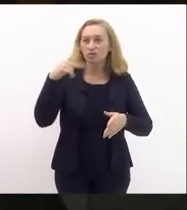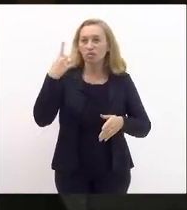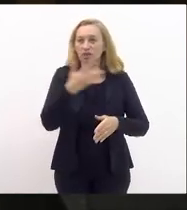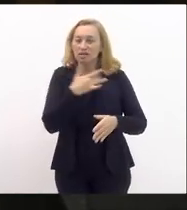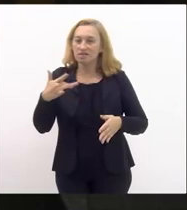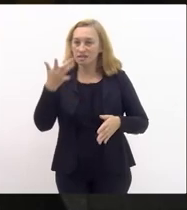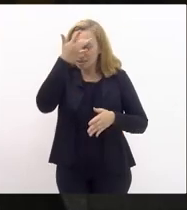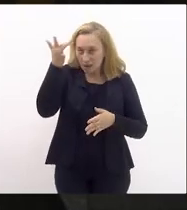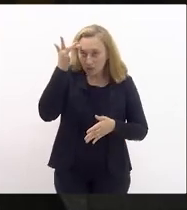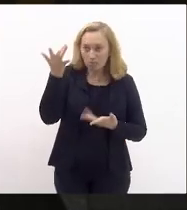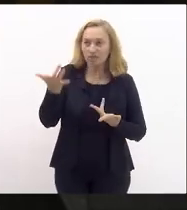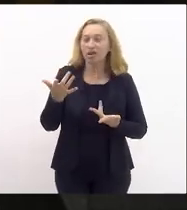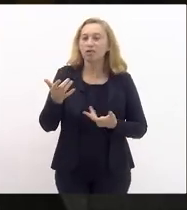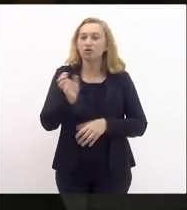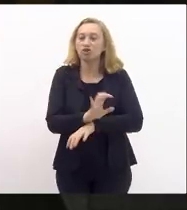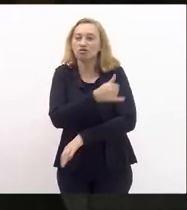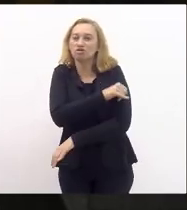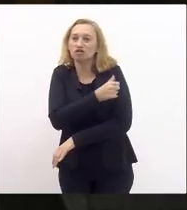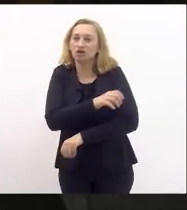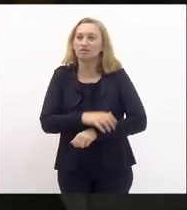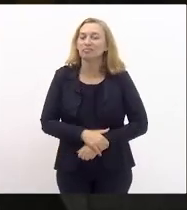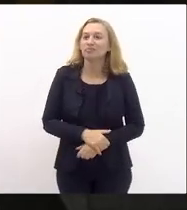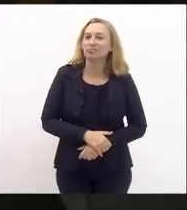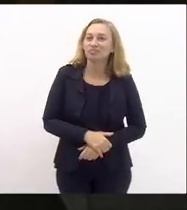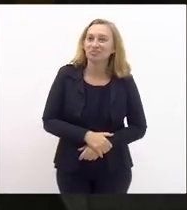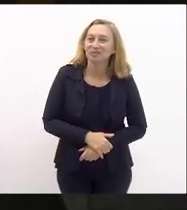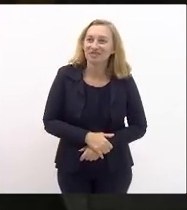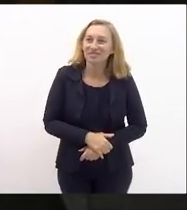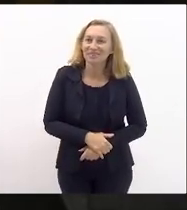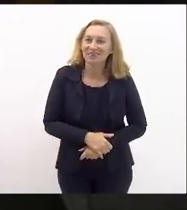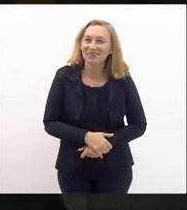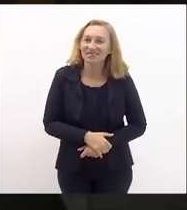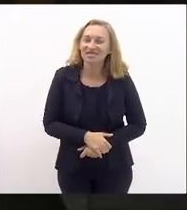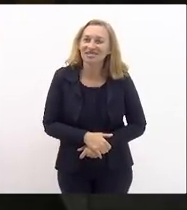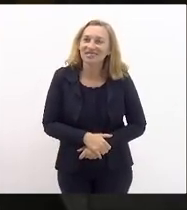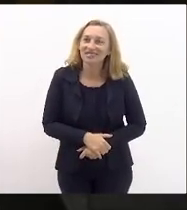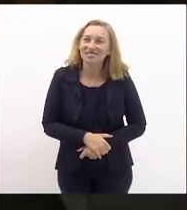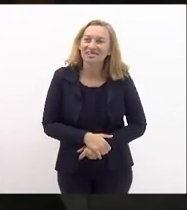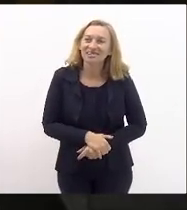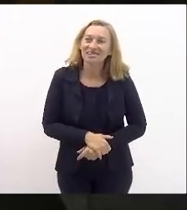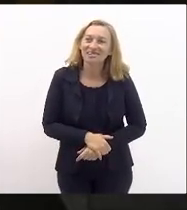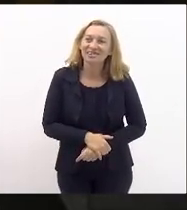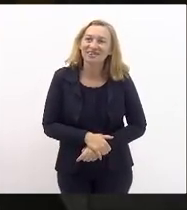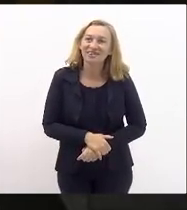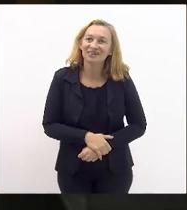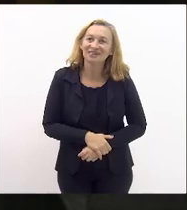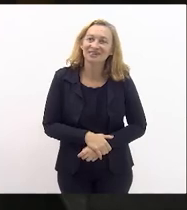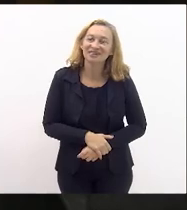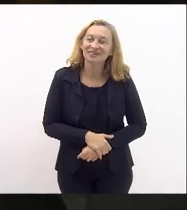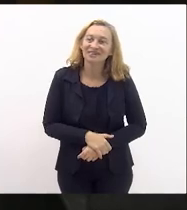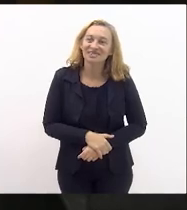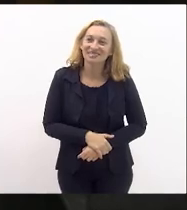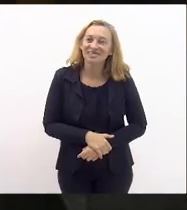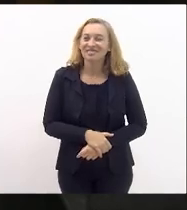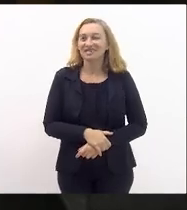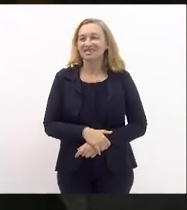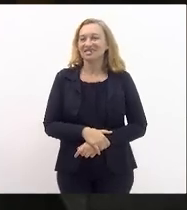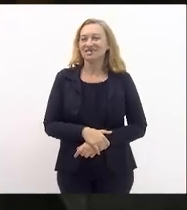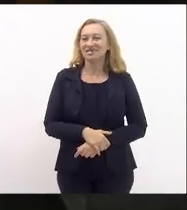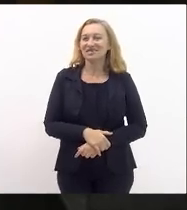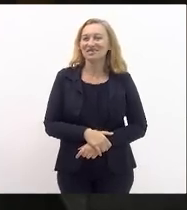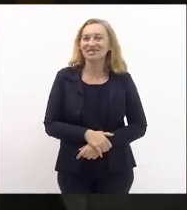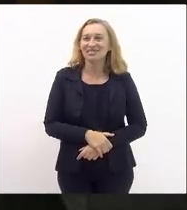saúde mental no Brasil. Além disso, o governo federal passou a usar uma lógica de postergar